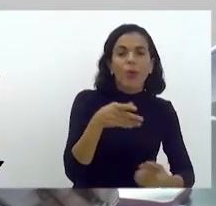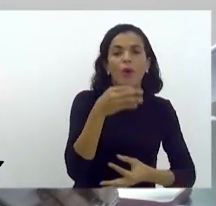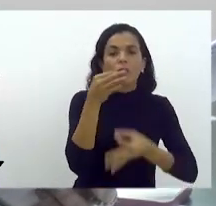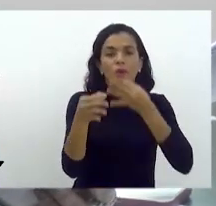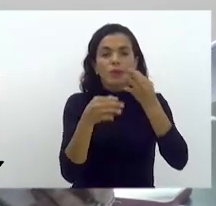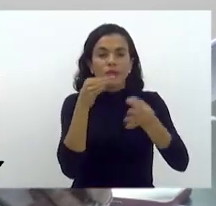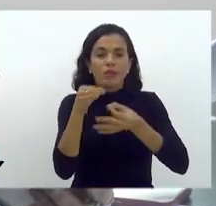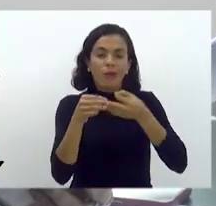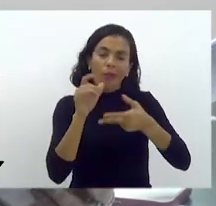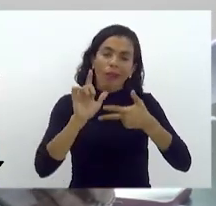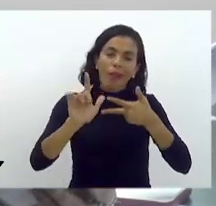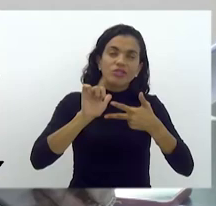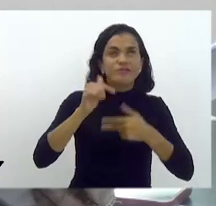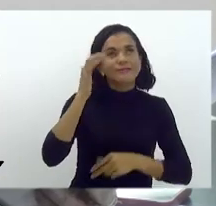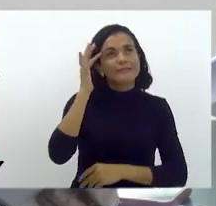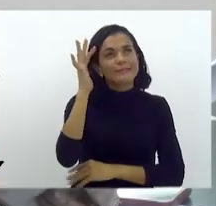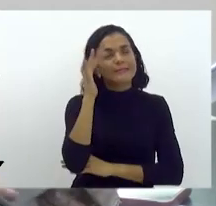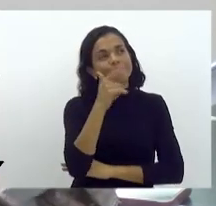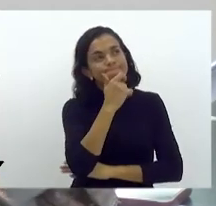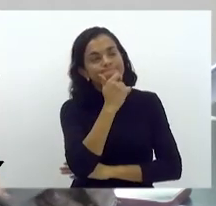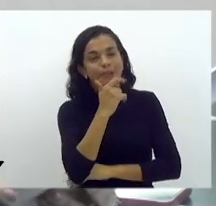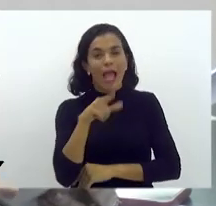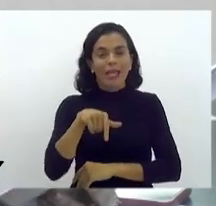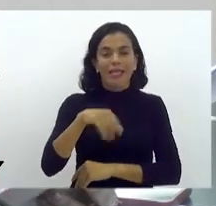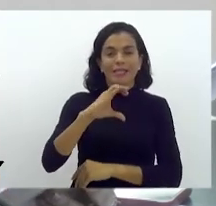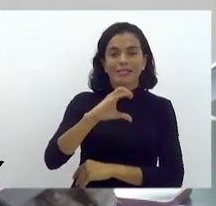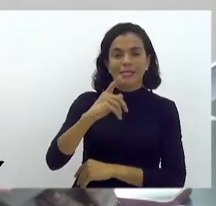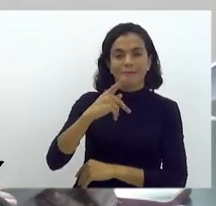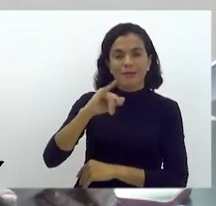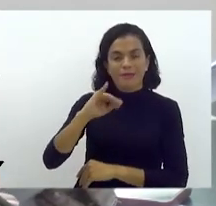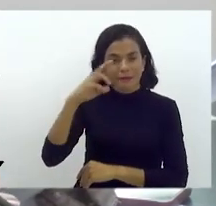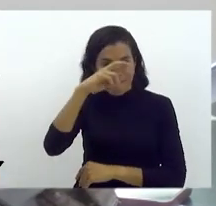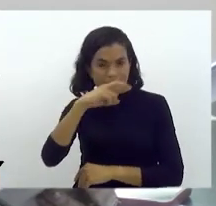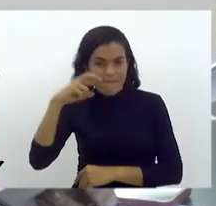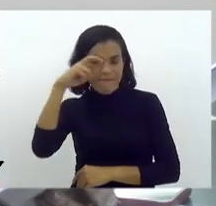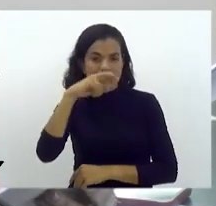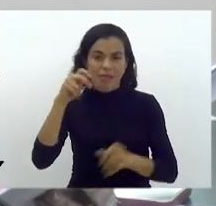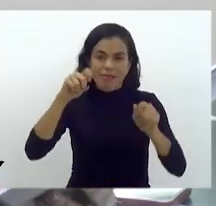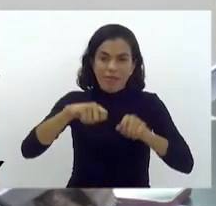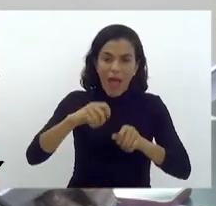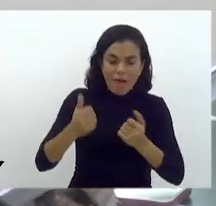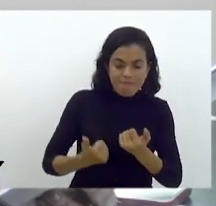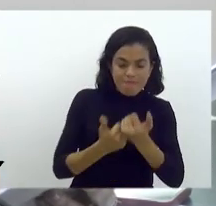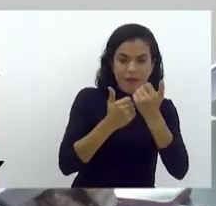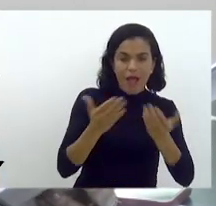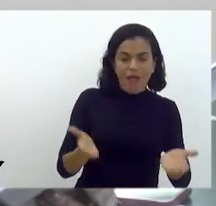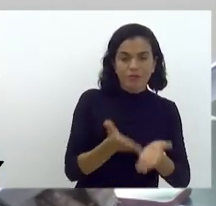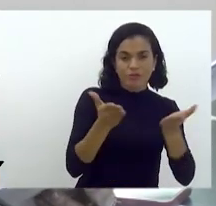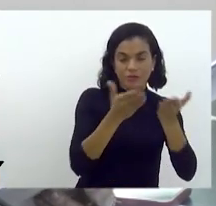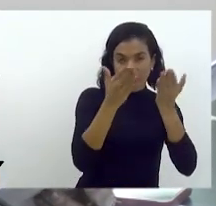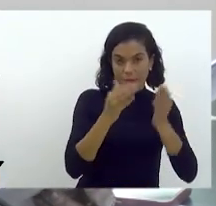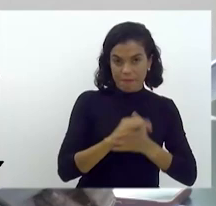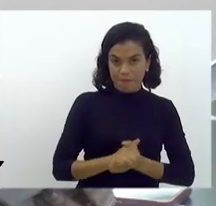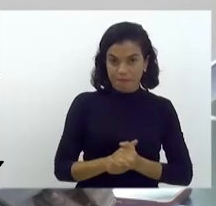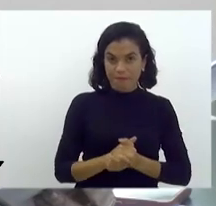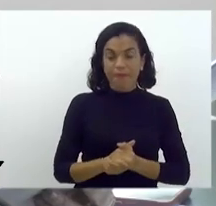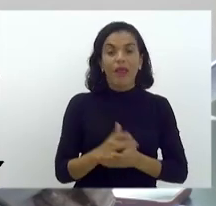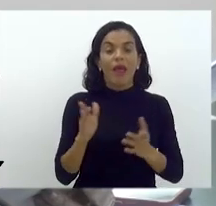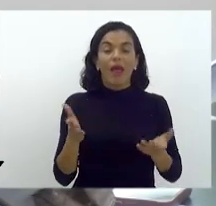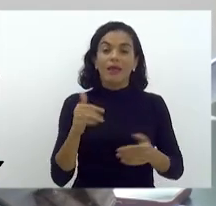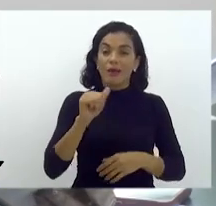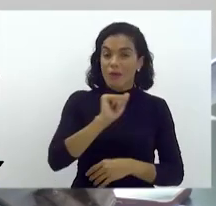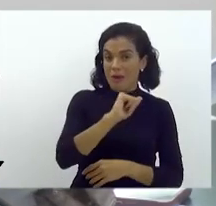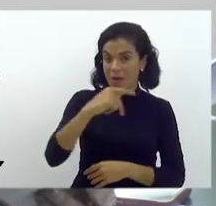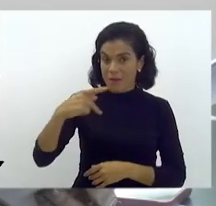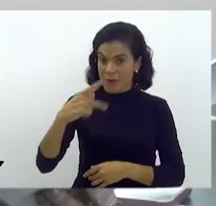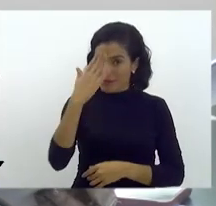Legislativa tô pensando aqui na nossa CPI né poderia ser feito isso apenas aqui dizer que o